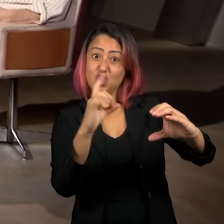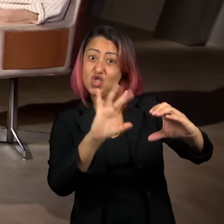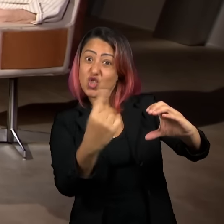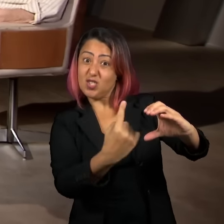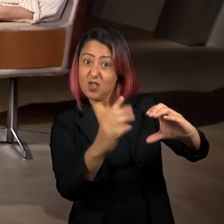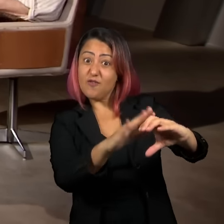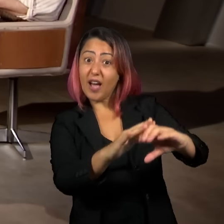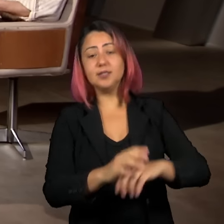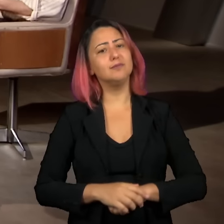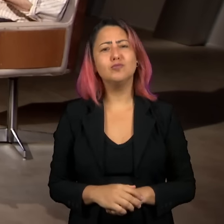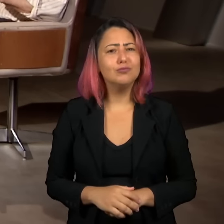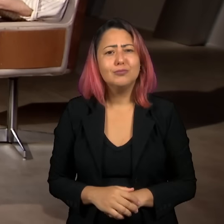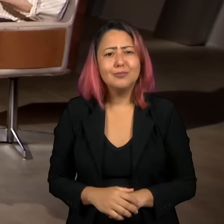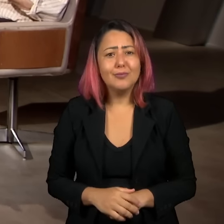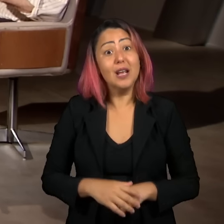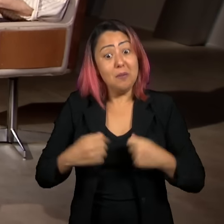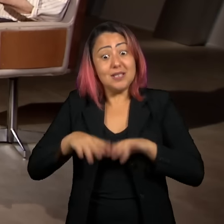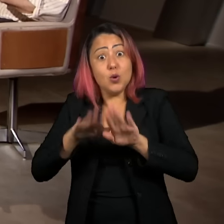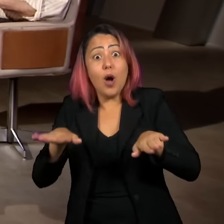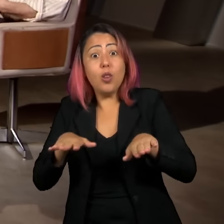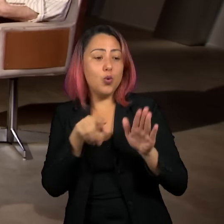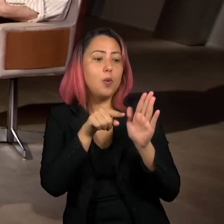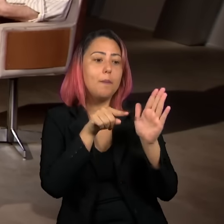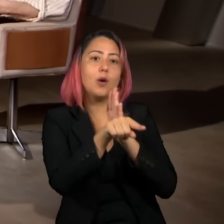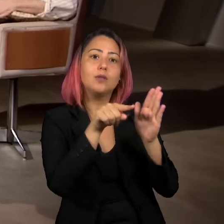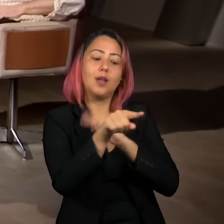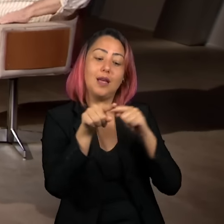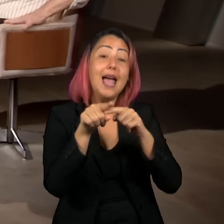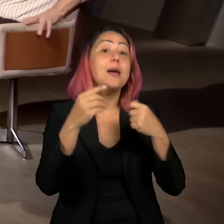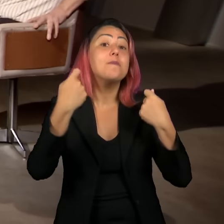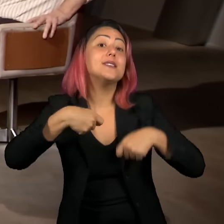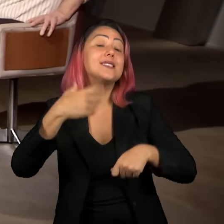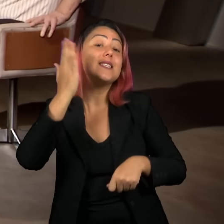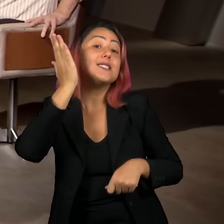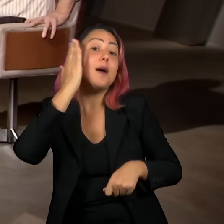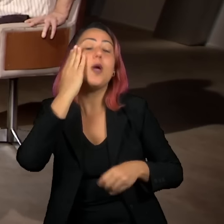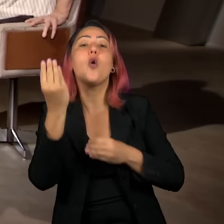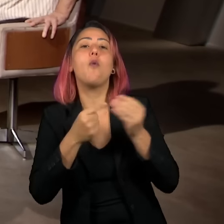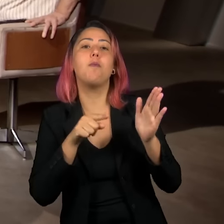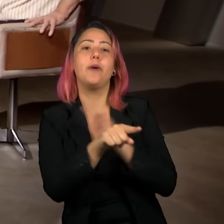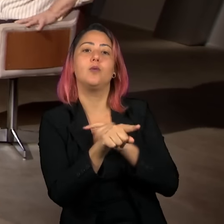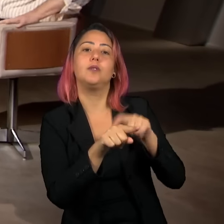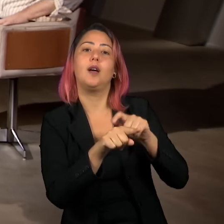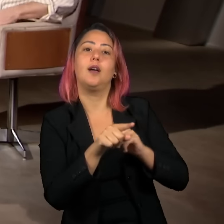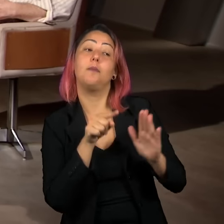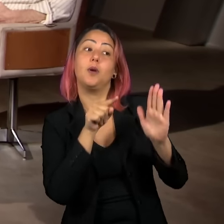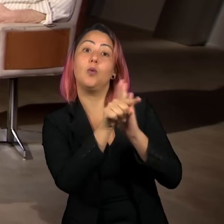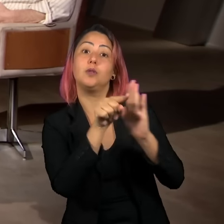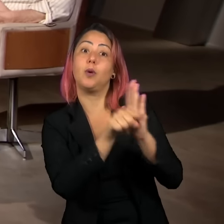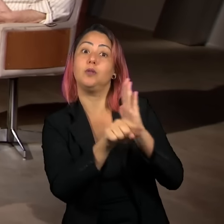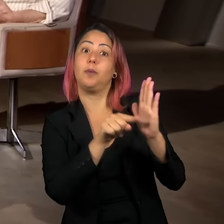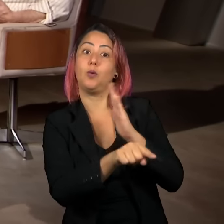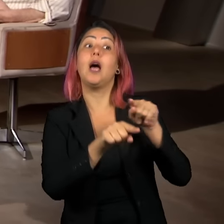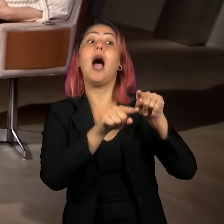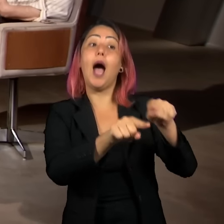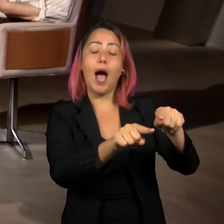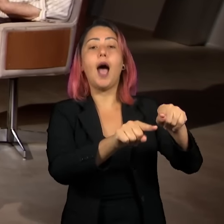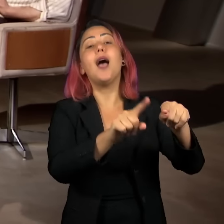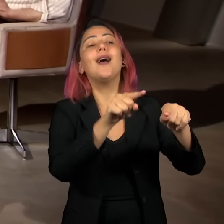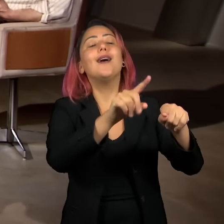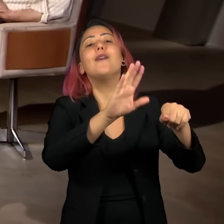esse dispositivo para poder começar a receber coisas e aí você recebe a informação e aí você